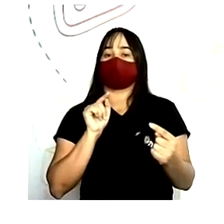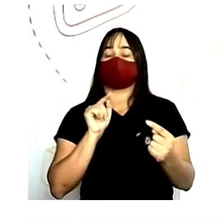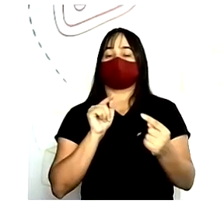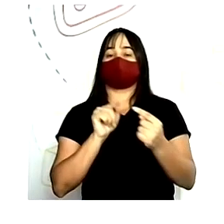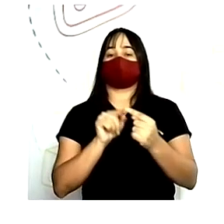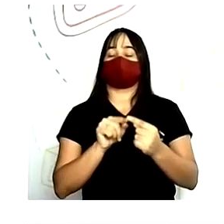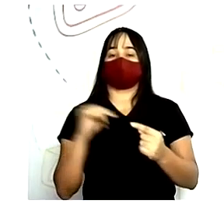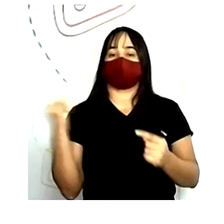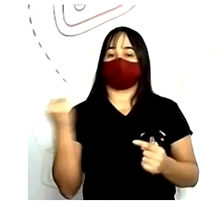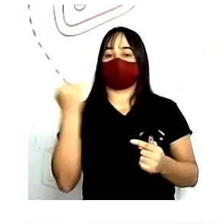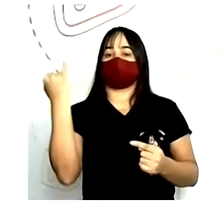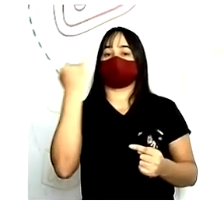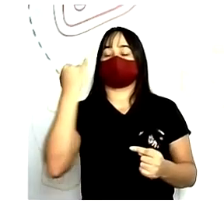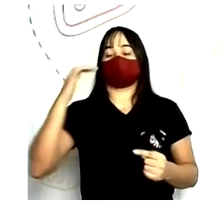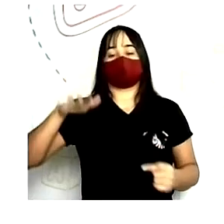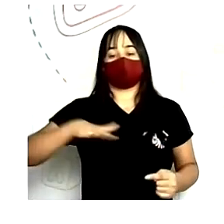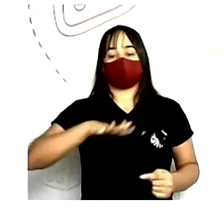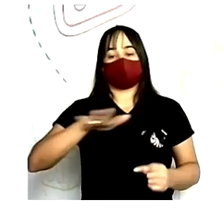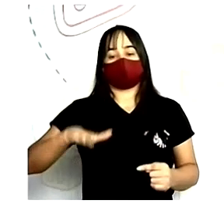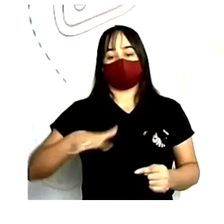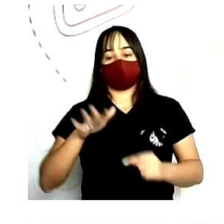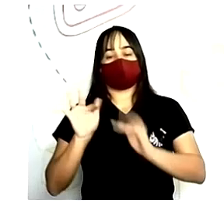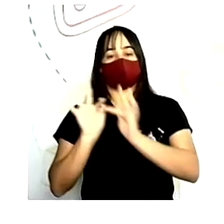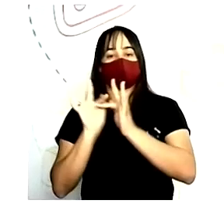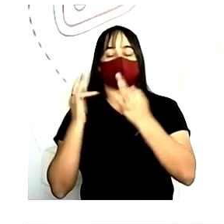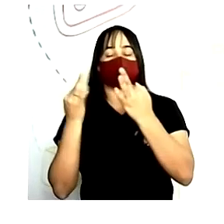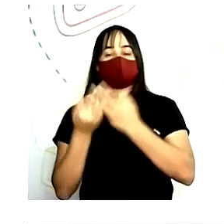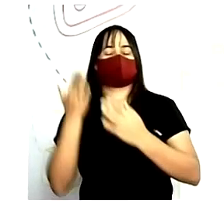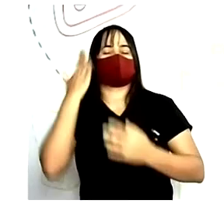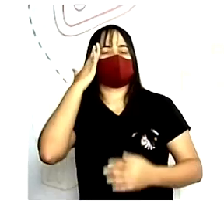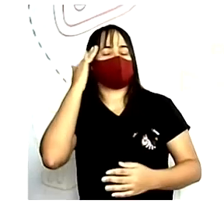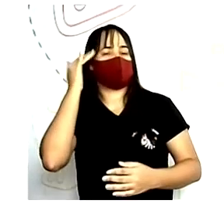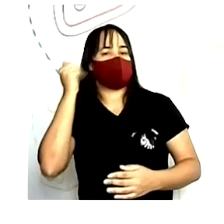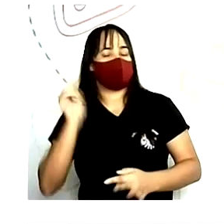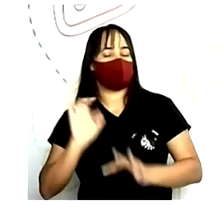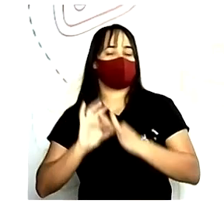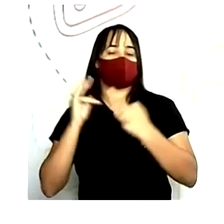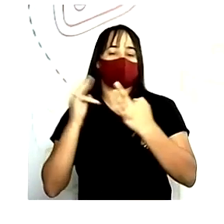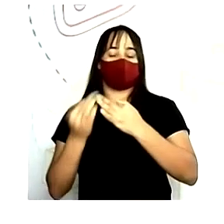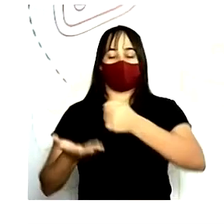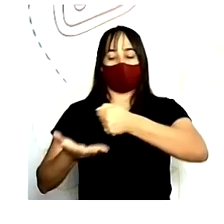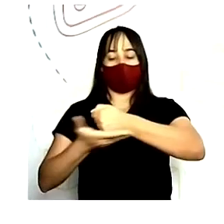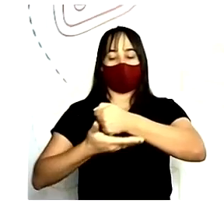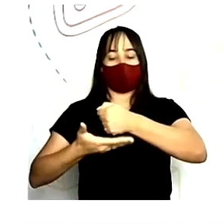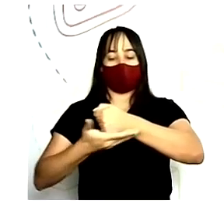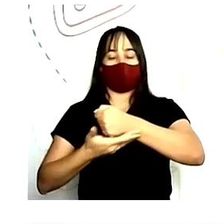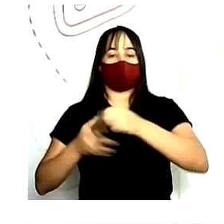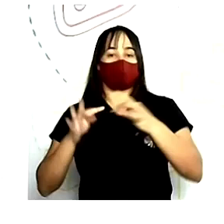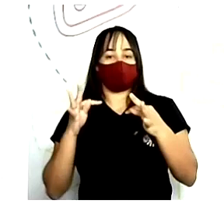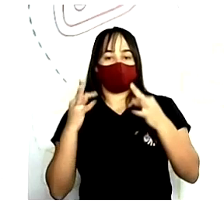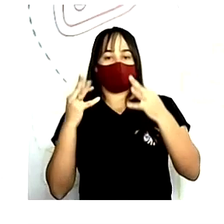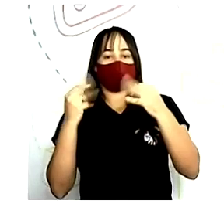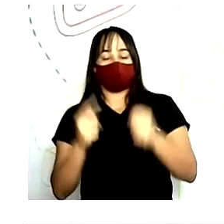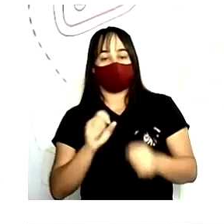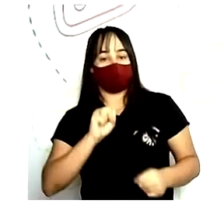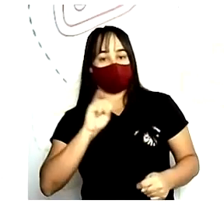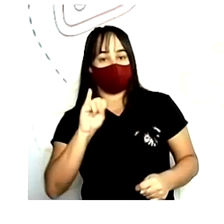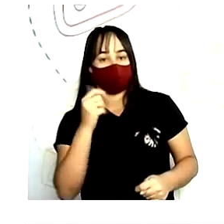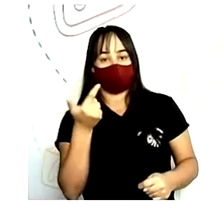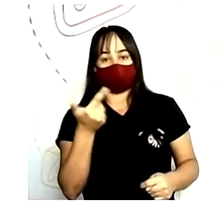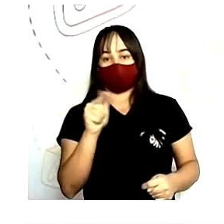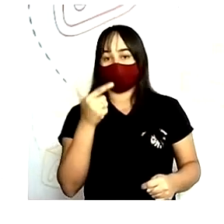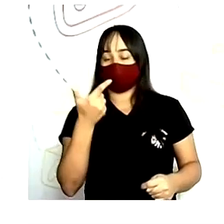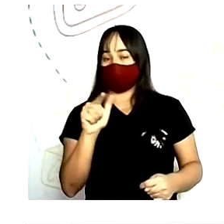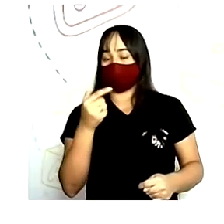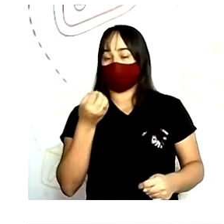o ambiente familiar. Sabemos que a família é a base de tudo nas nossas vidas. Então, se a gente não tiver uma boa base, aí vai